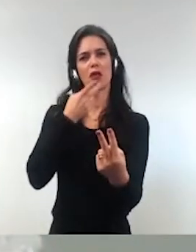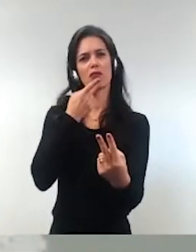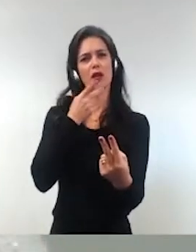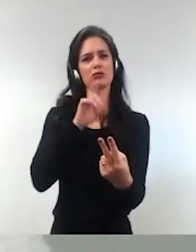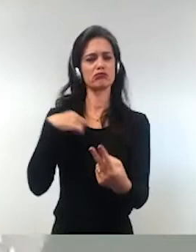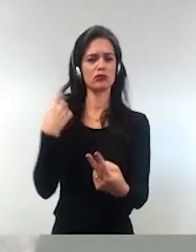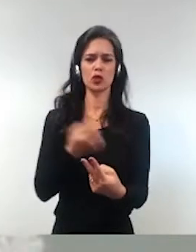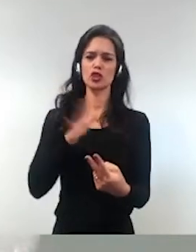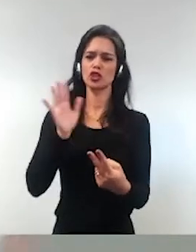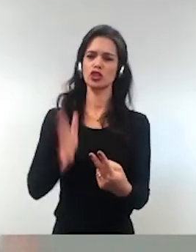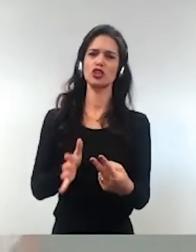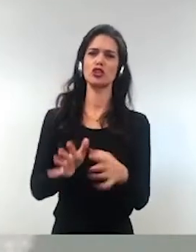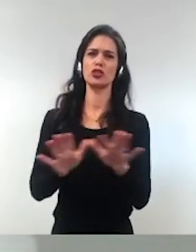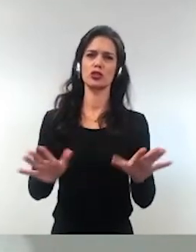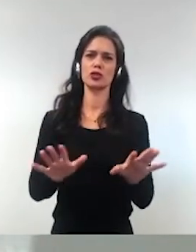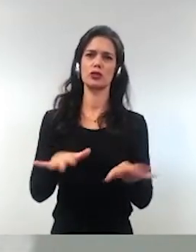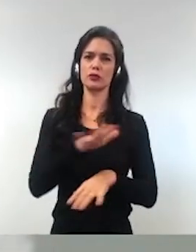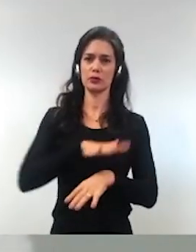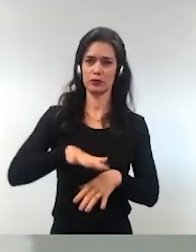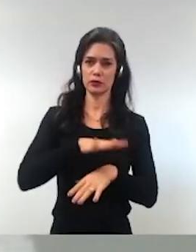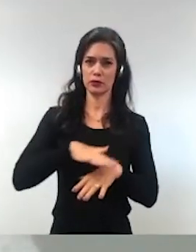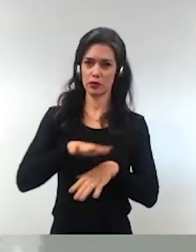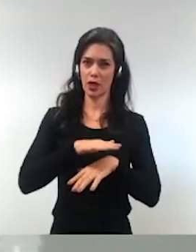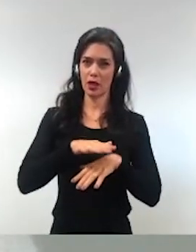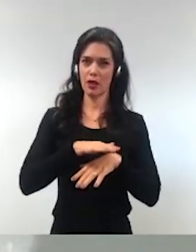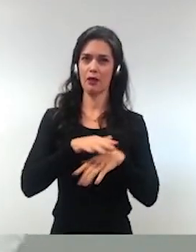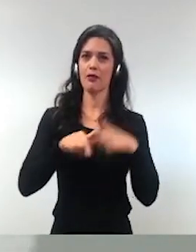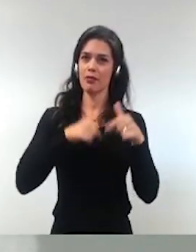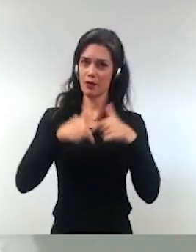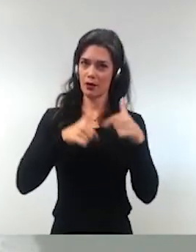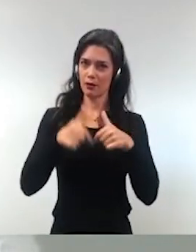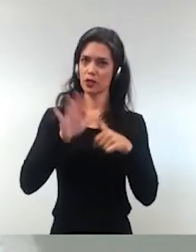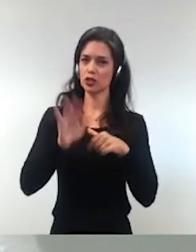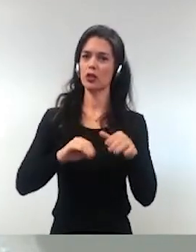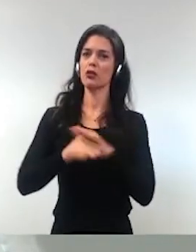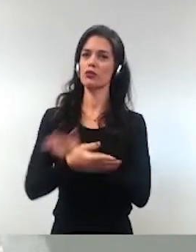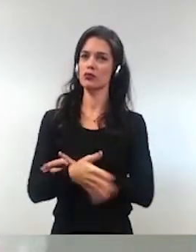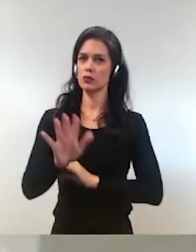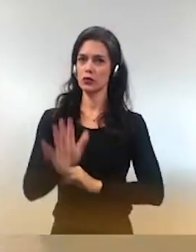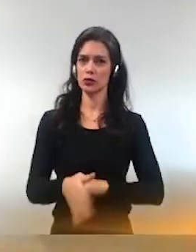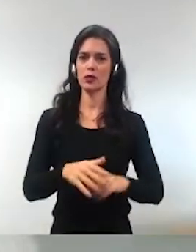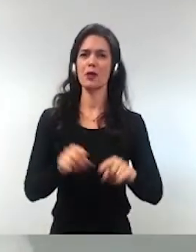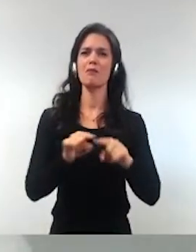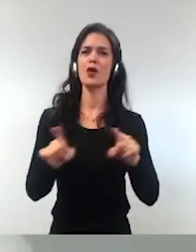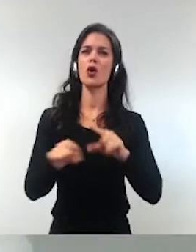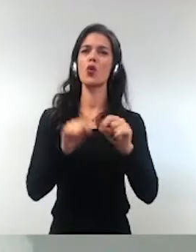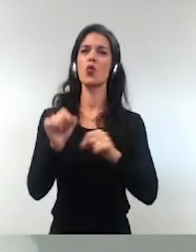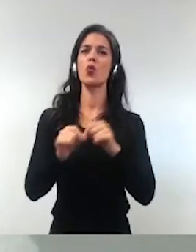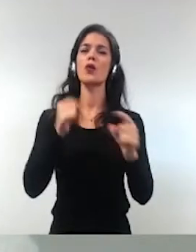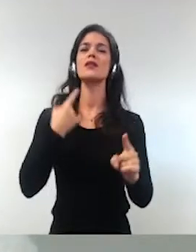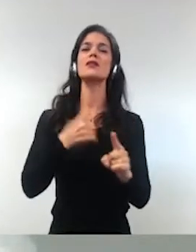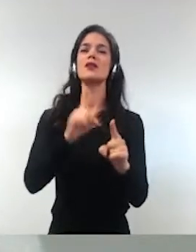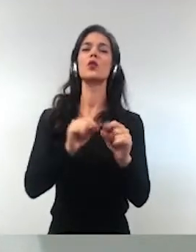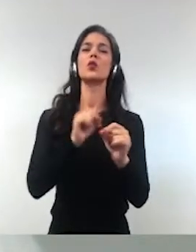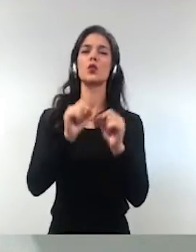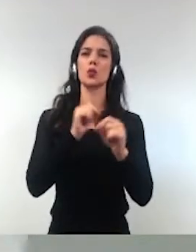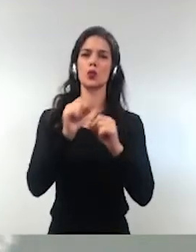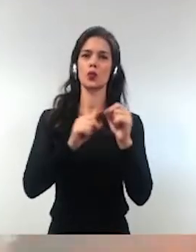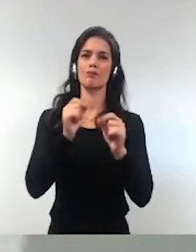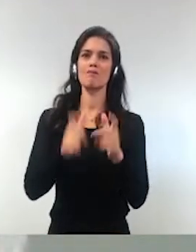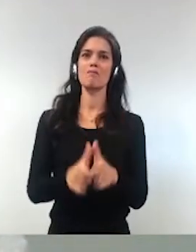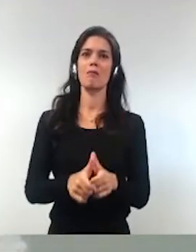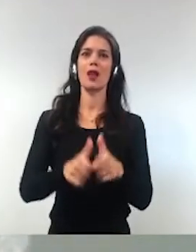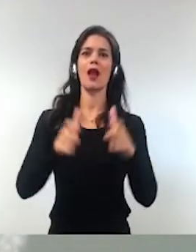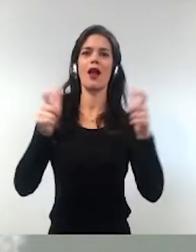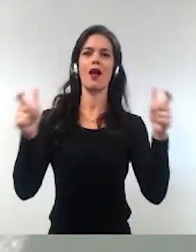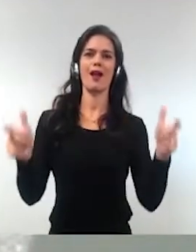que nós do campo do sistema trabalhista, estávamos acostumados. Mas o que foi desafiador?